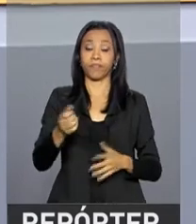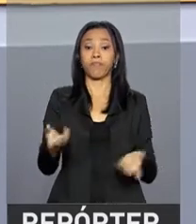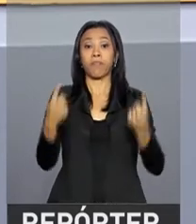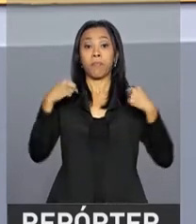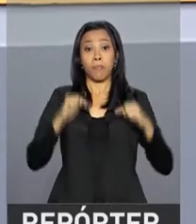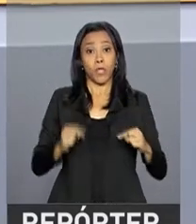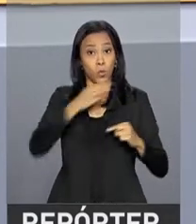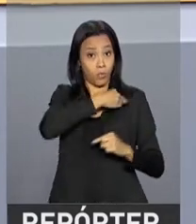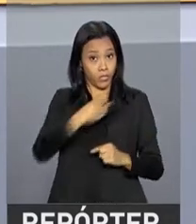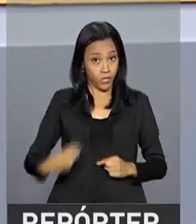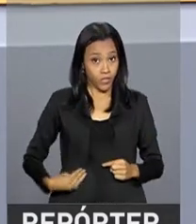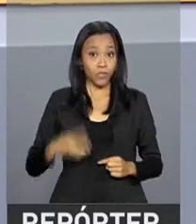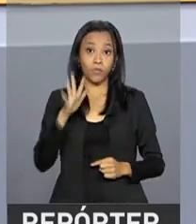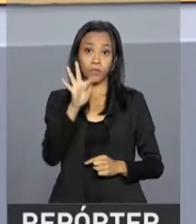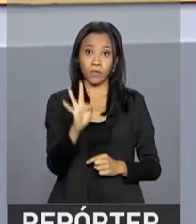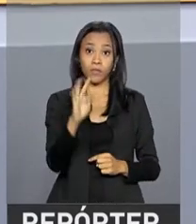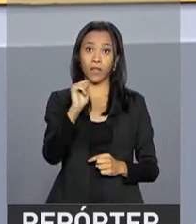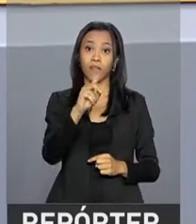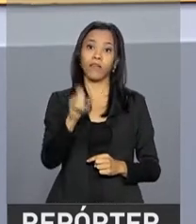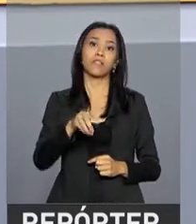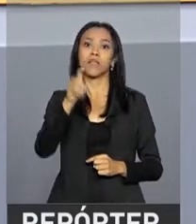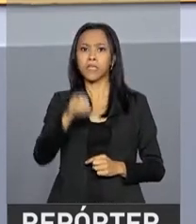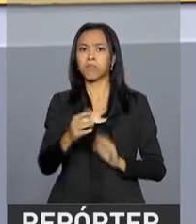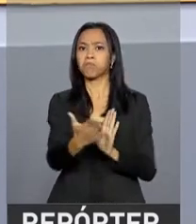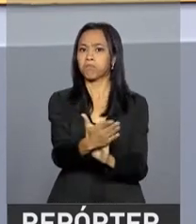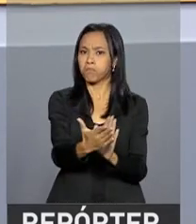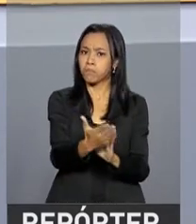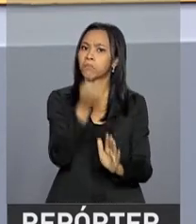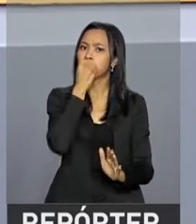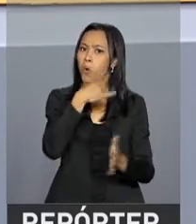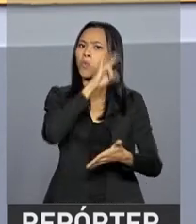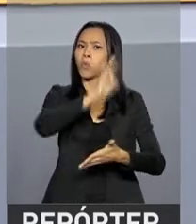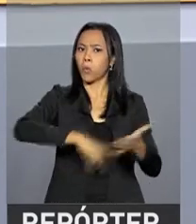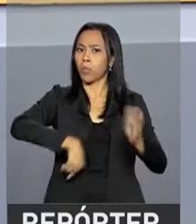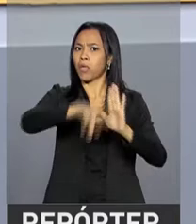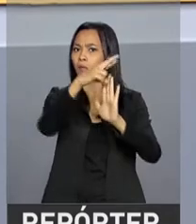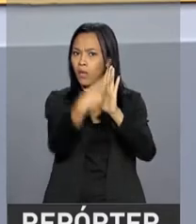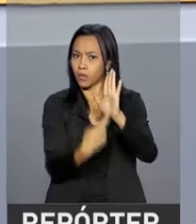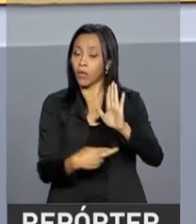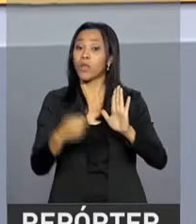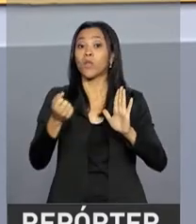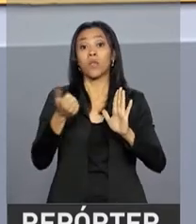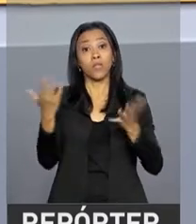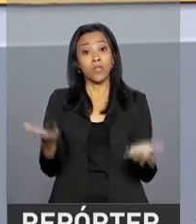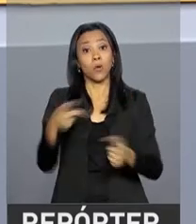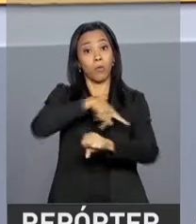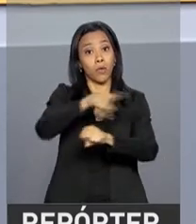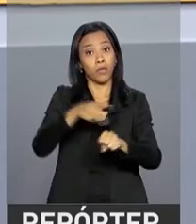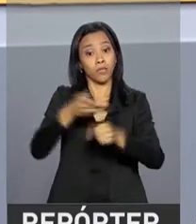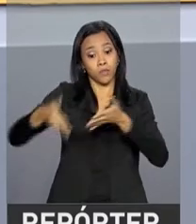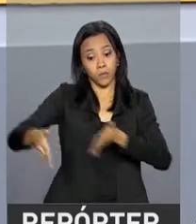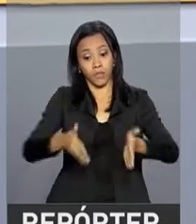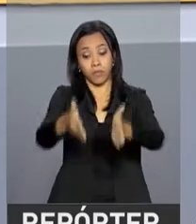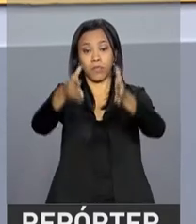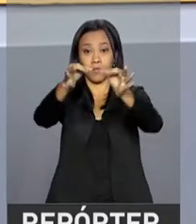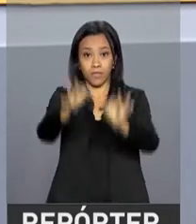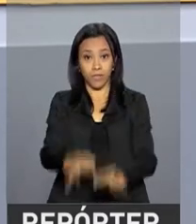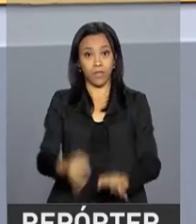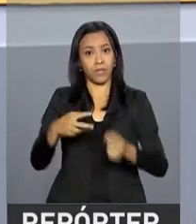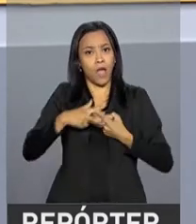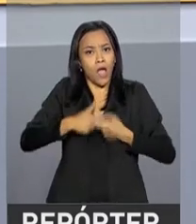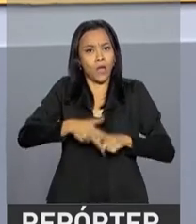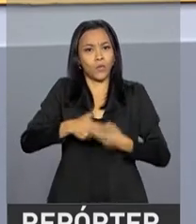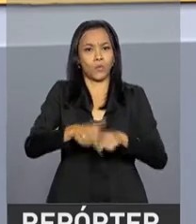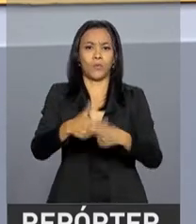meirelles elogiou o documento mas indicou que o país já está no rumo certo ao fazer os ajustes que estão levando o brasil a retomada